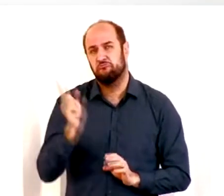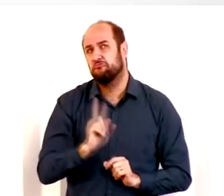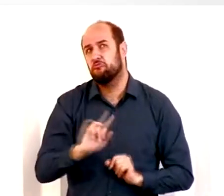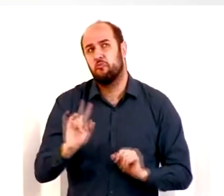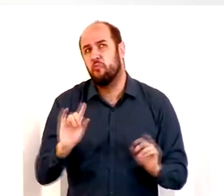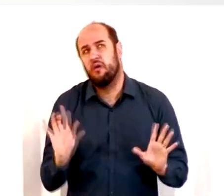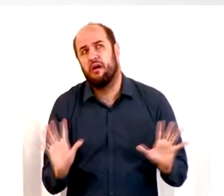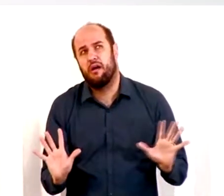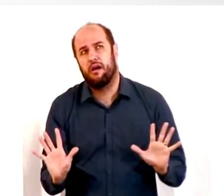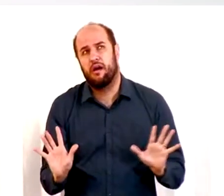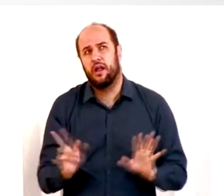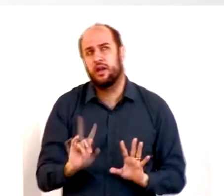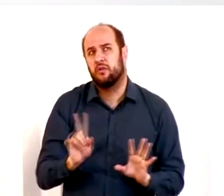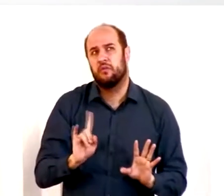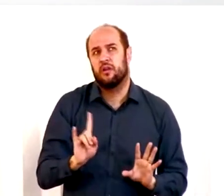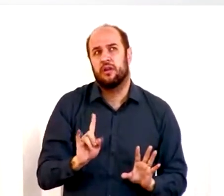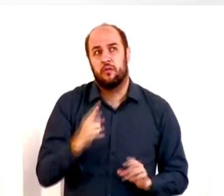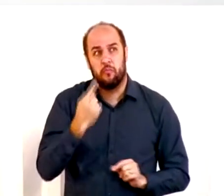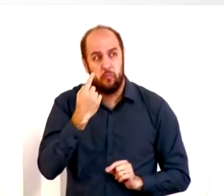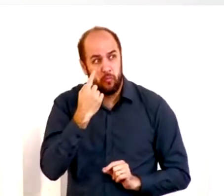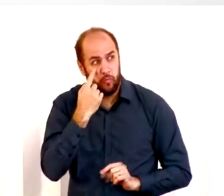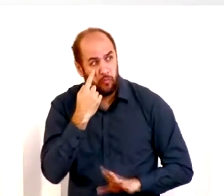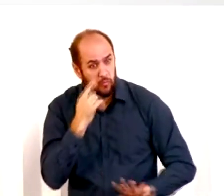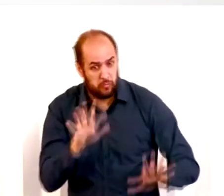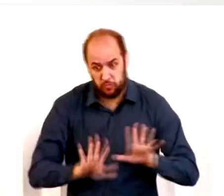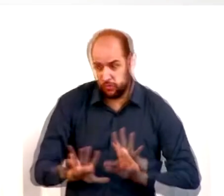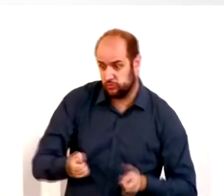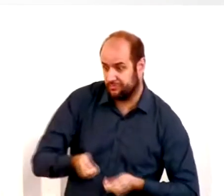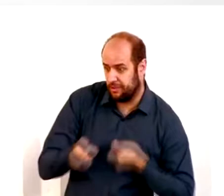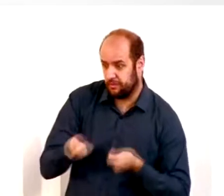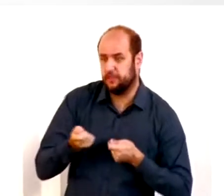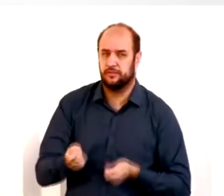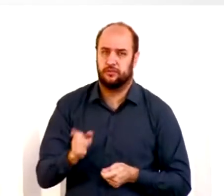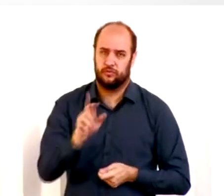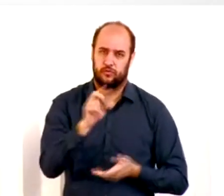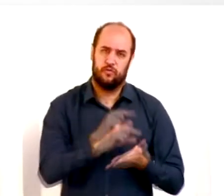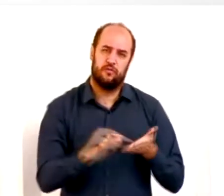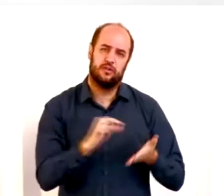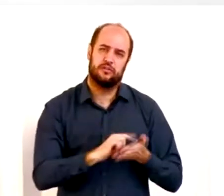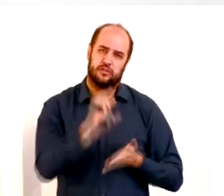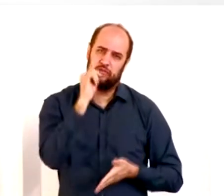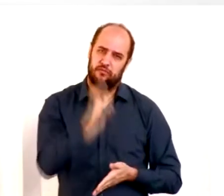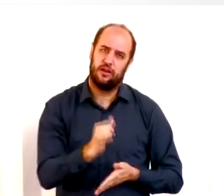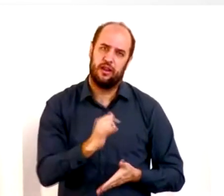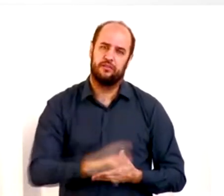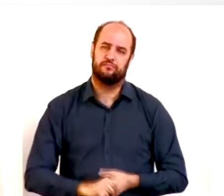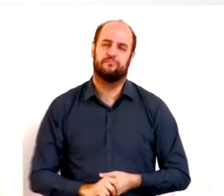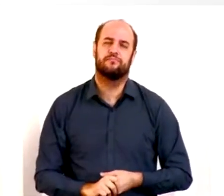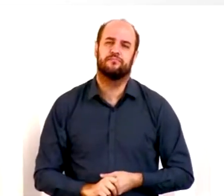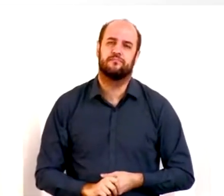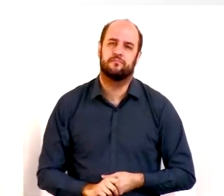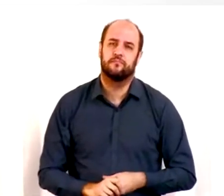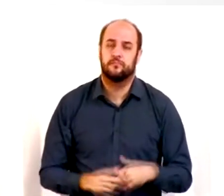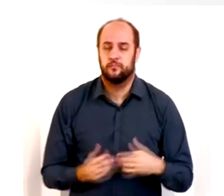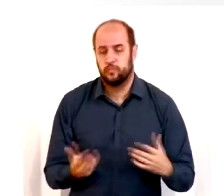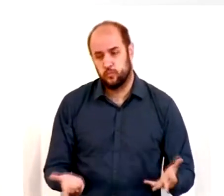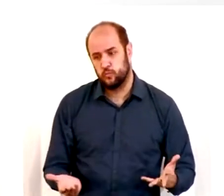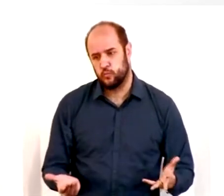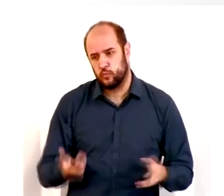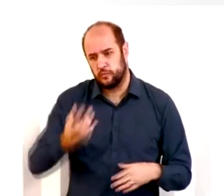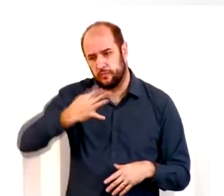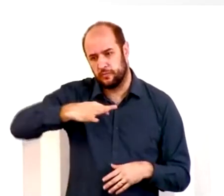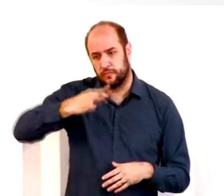sejam colocados em risco de tentação, como esses 2 versículos falam. Então,